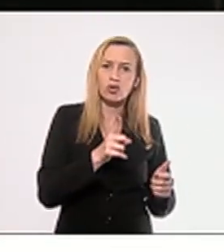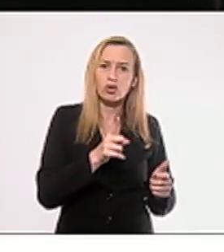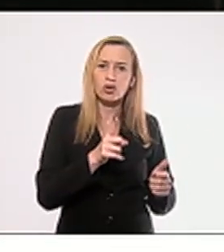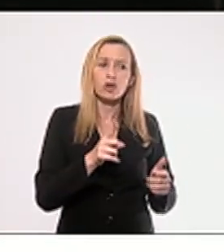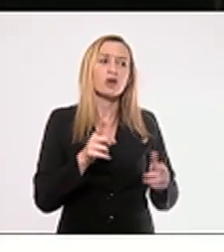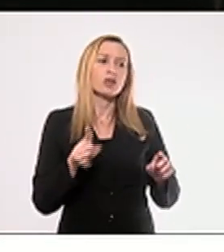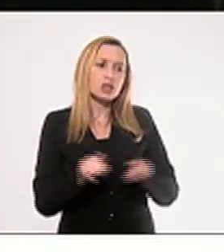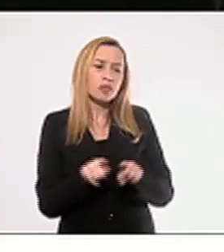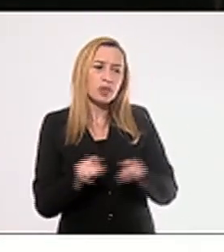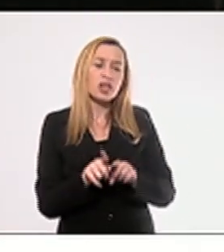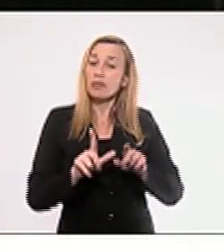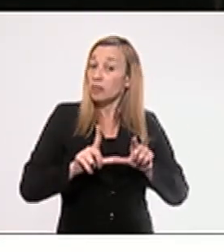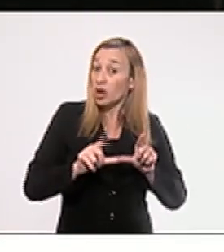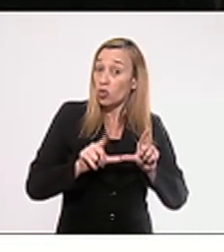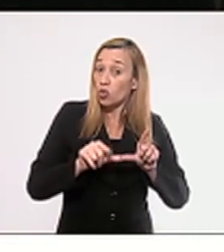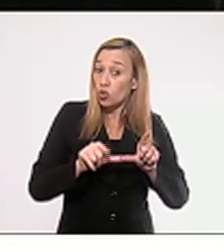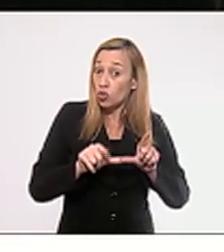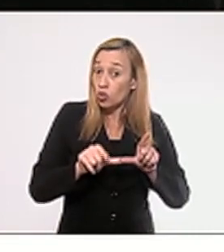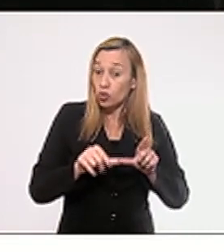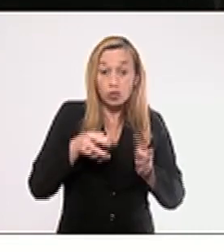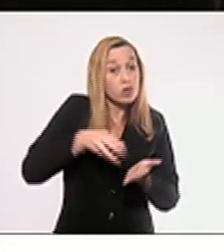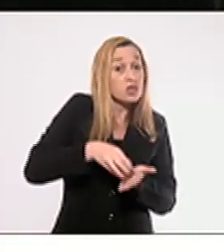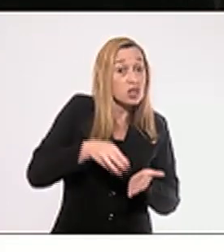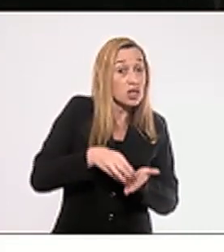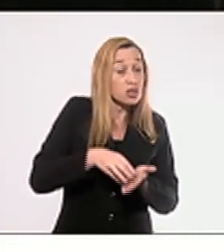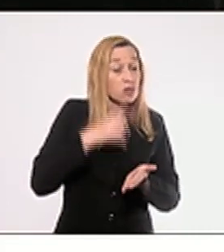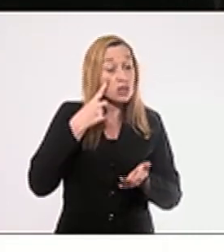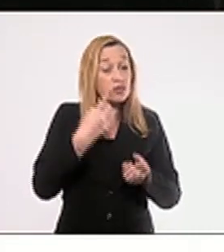de Bangu, se você pegar e tentar